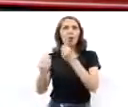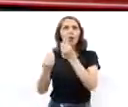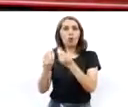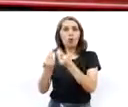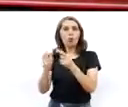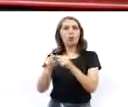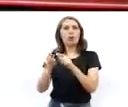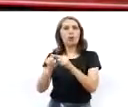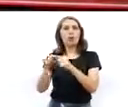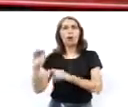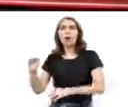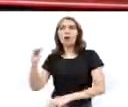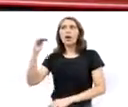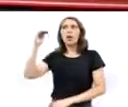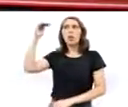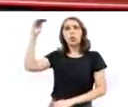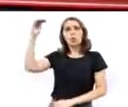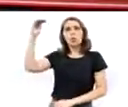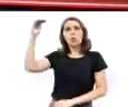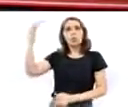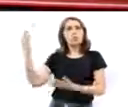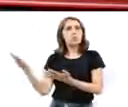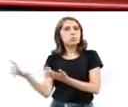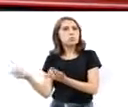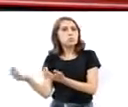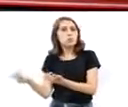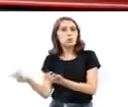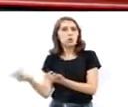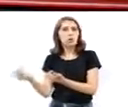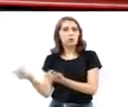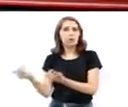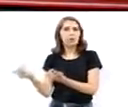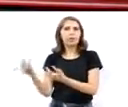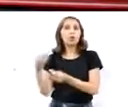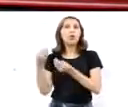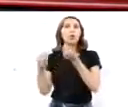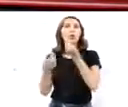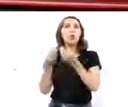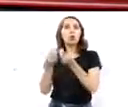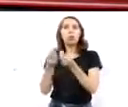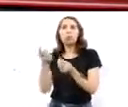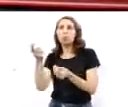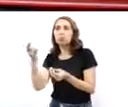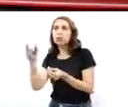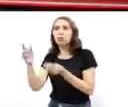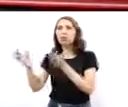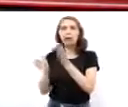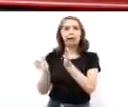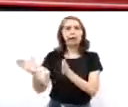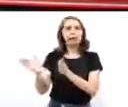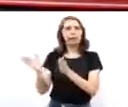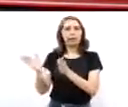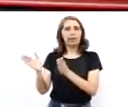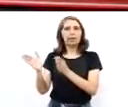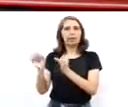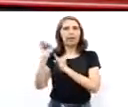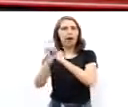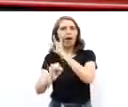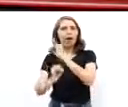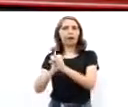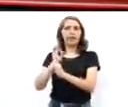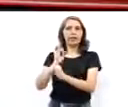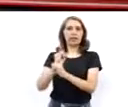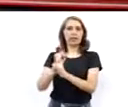adulto, do idoso, que estuda na EJA e não tem acesso à internet ou não tem acesso